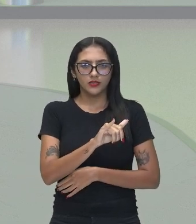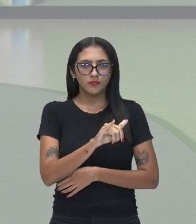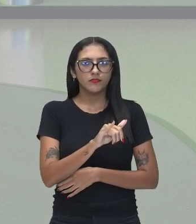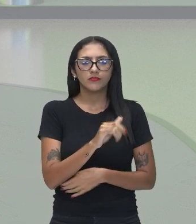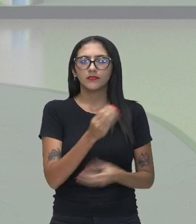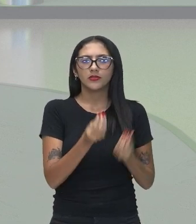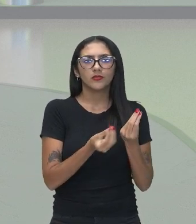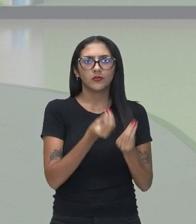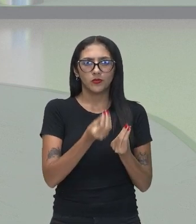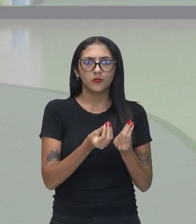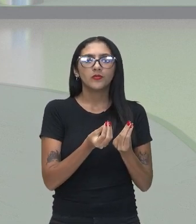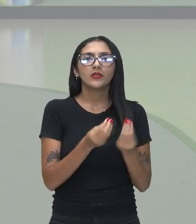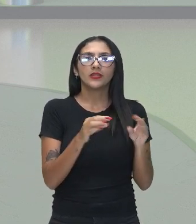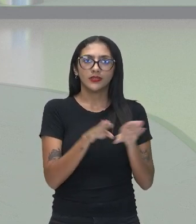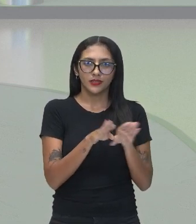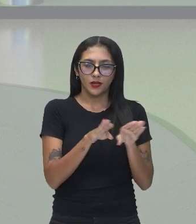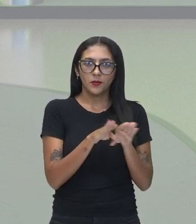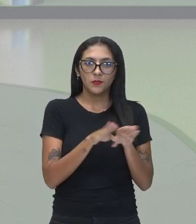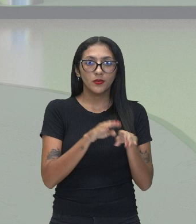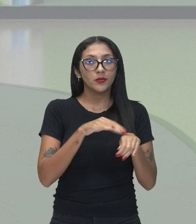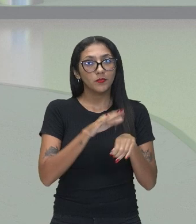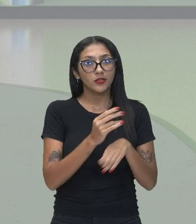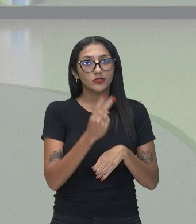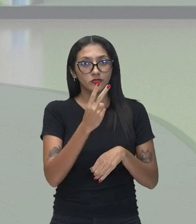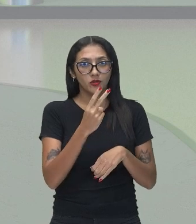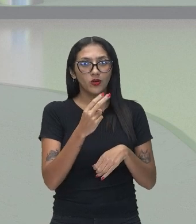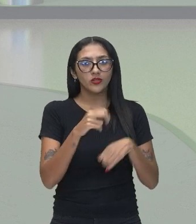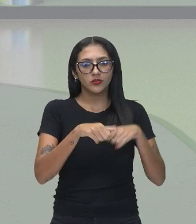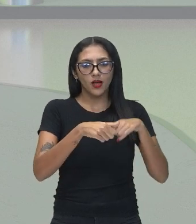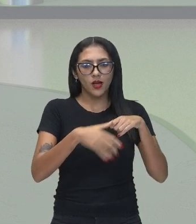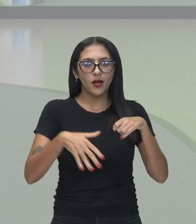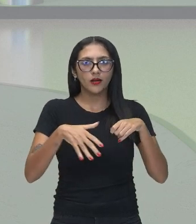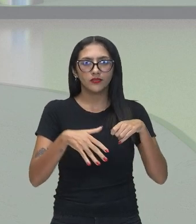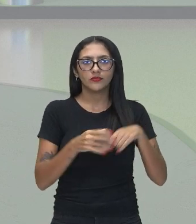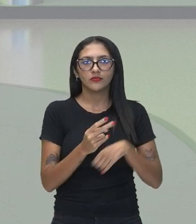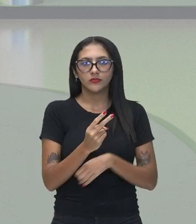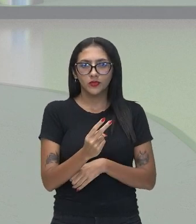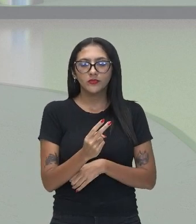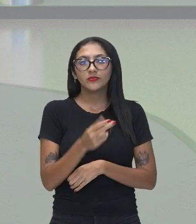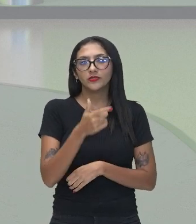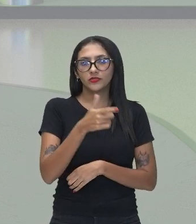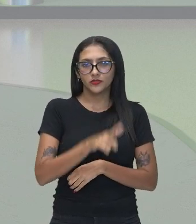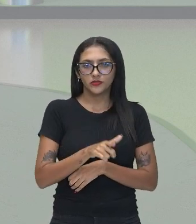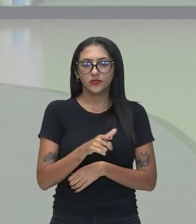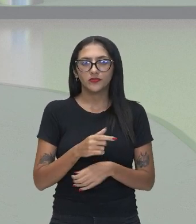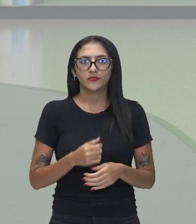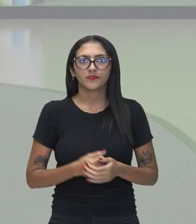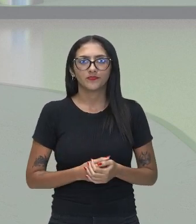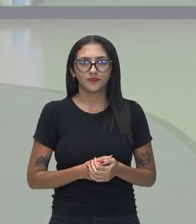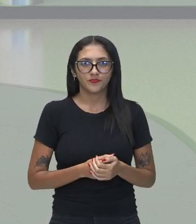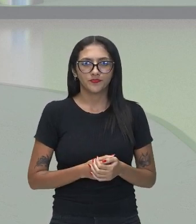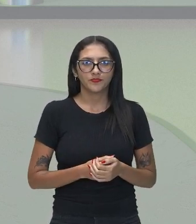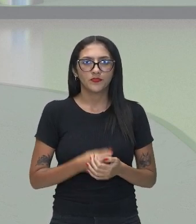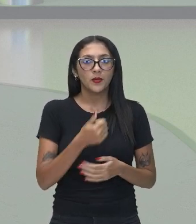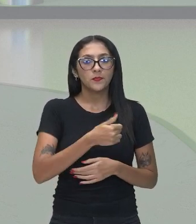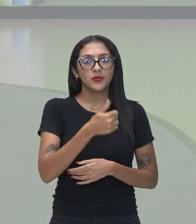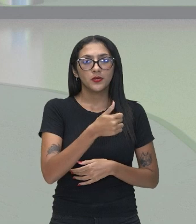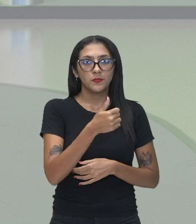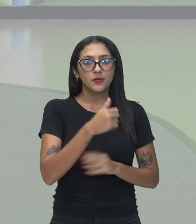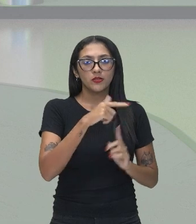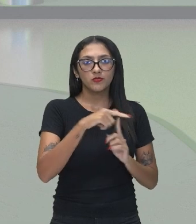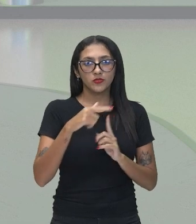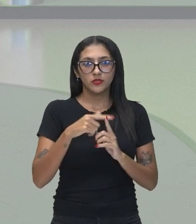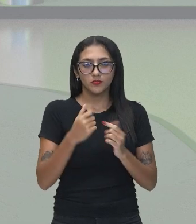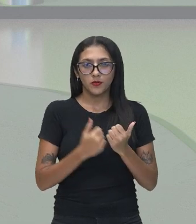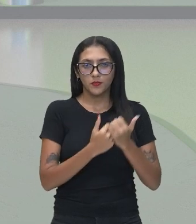classificada de mais 2 maneiras. Observem aqui. Mas a classificação das alicíclicas. Elas podem ser classificadas quanto